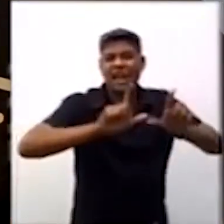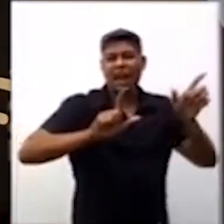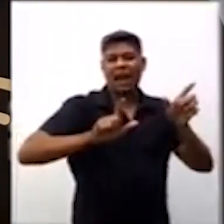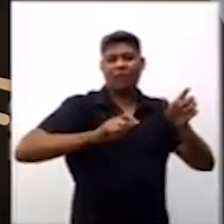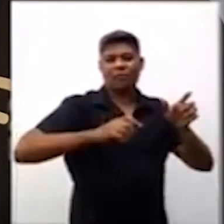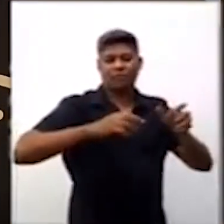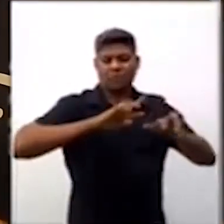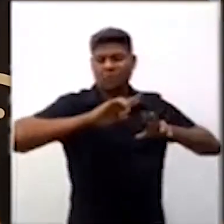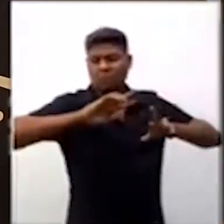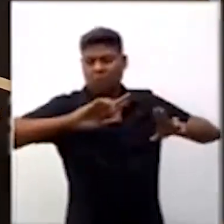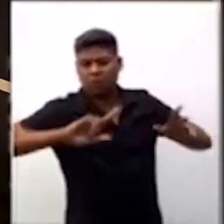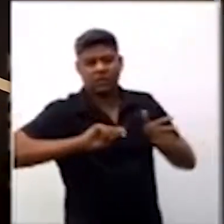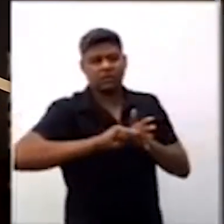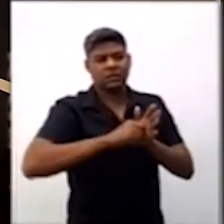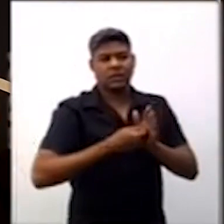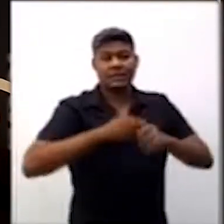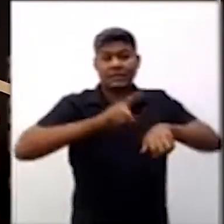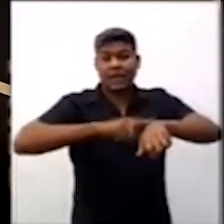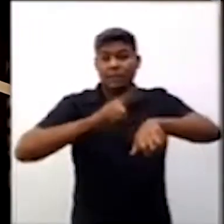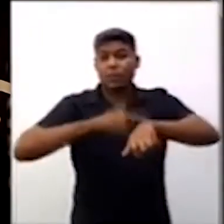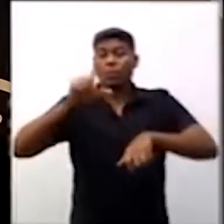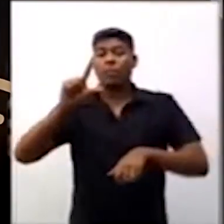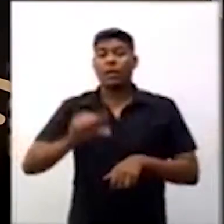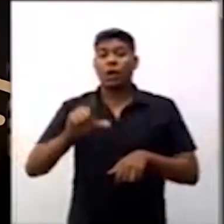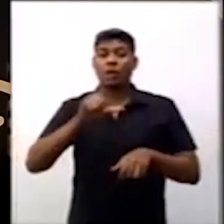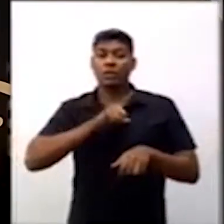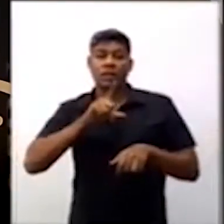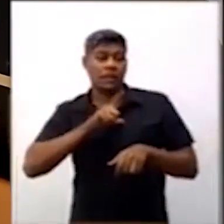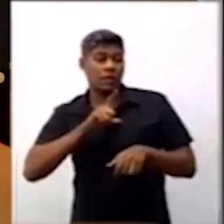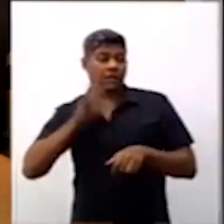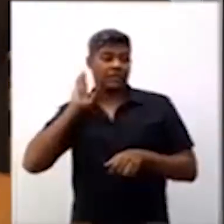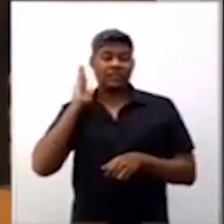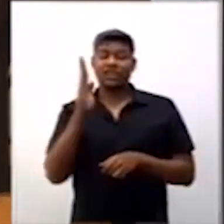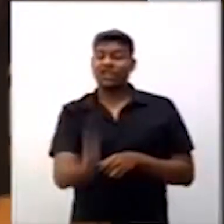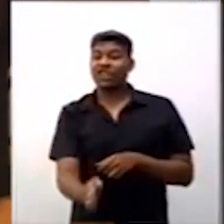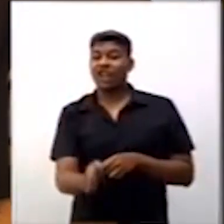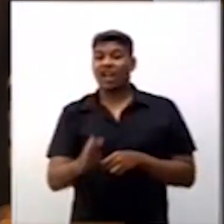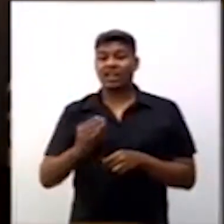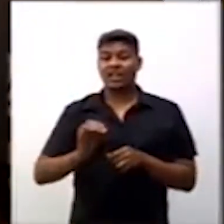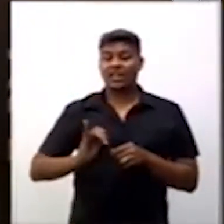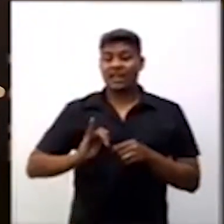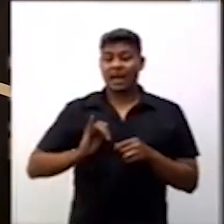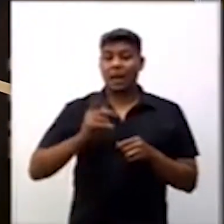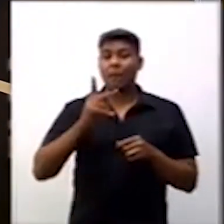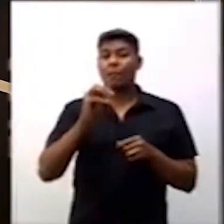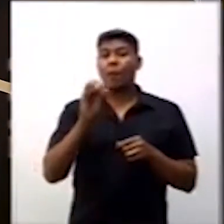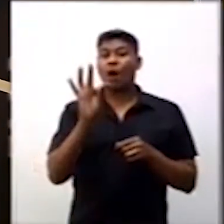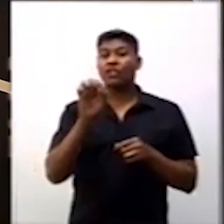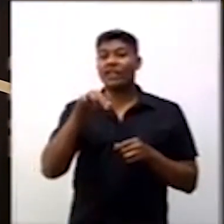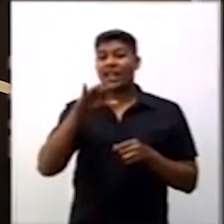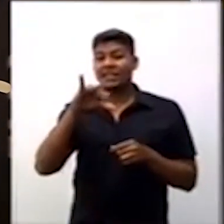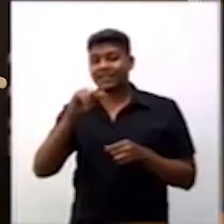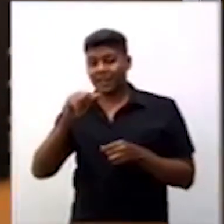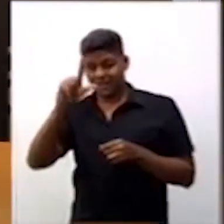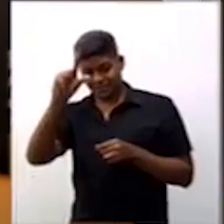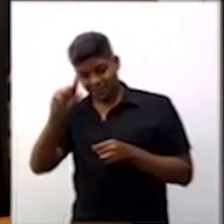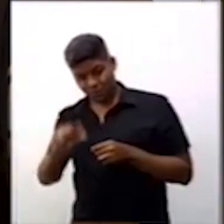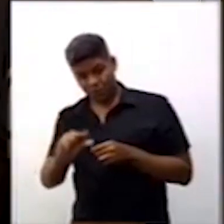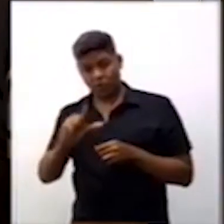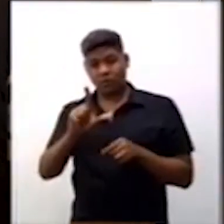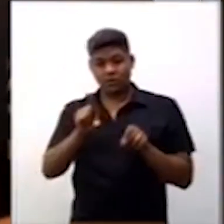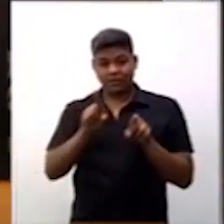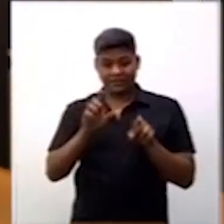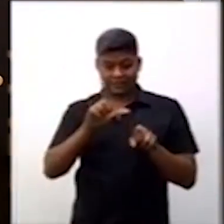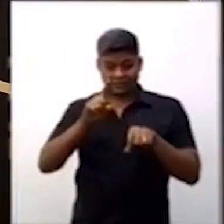tempo possível. Repara que aqui você tem uma proporção direta. Diminuiu a potência, diminui o consumo de energia elétrica.